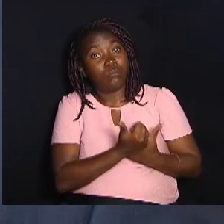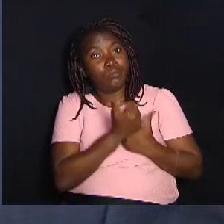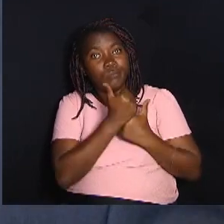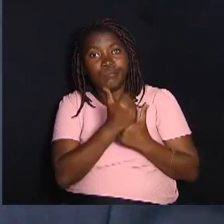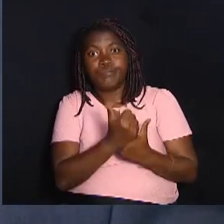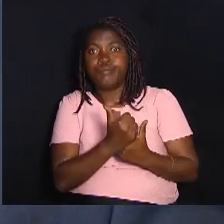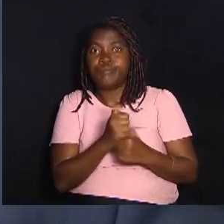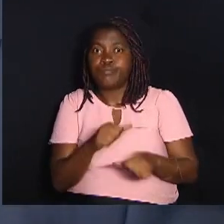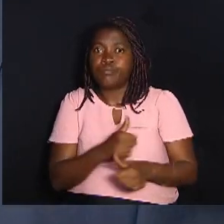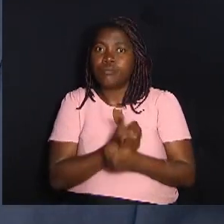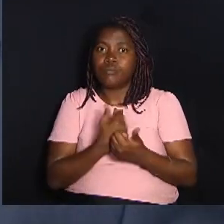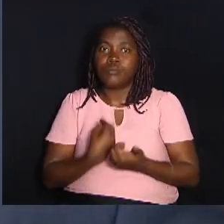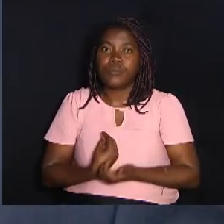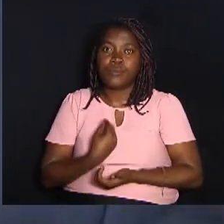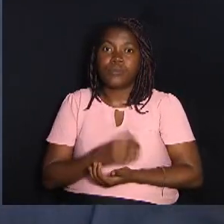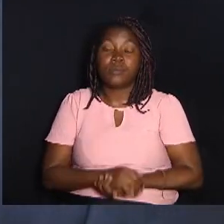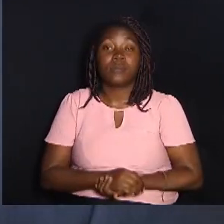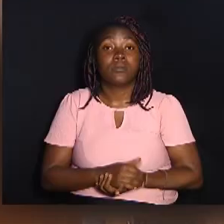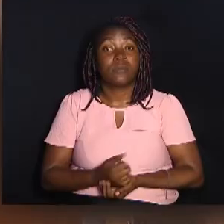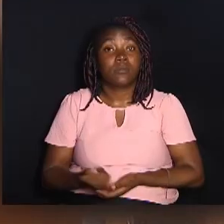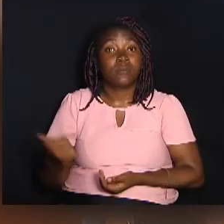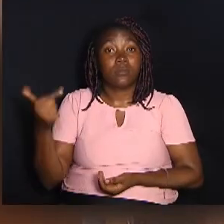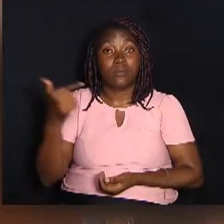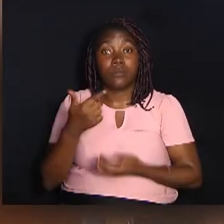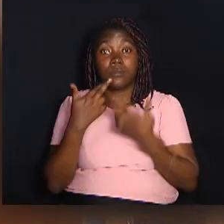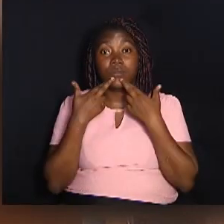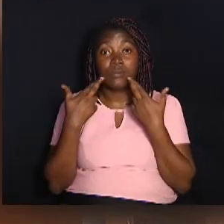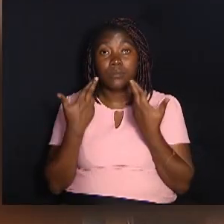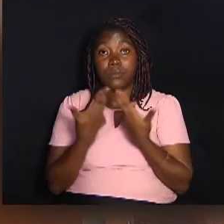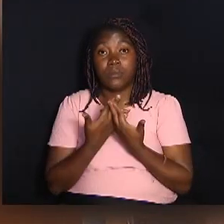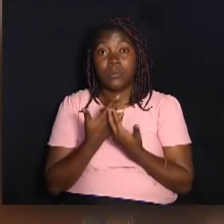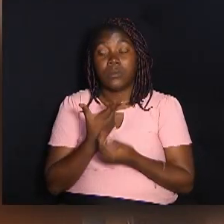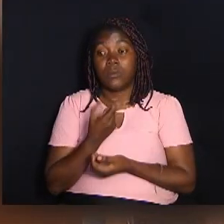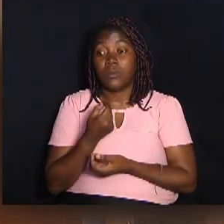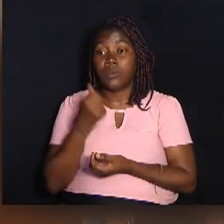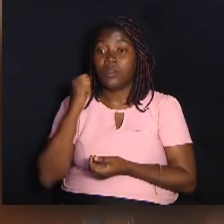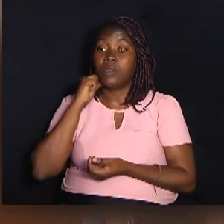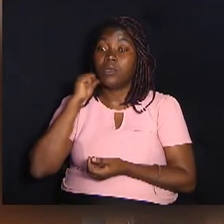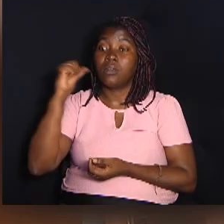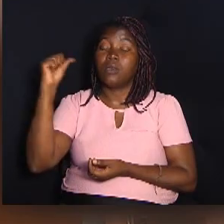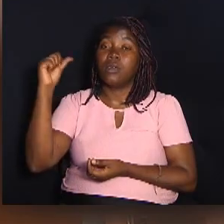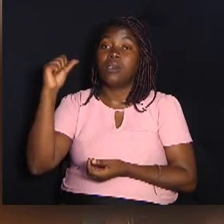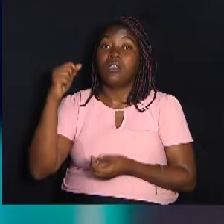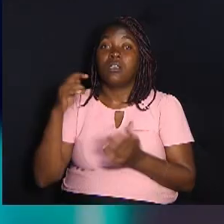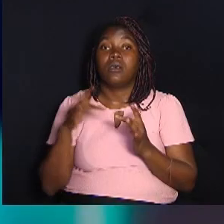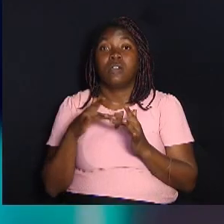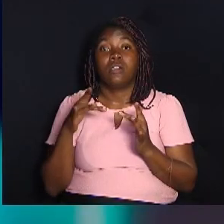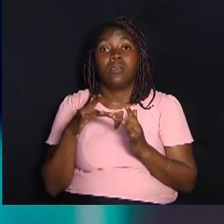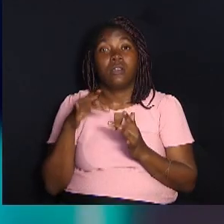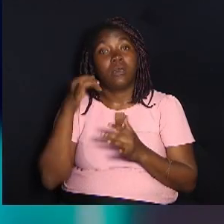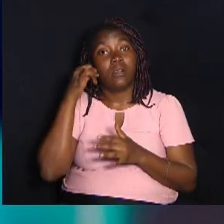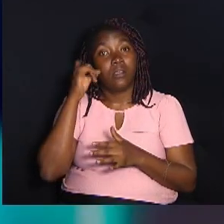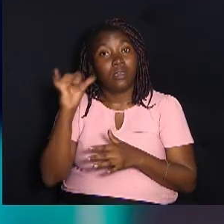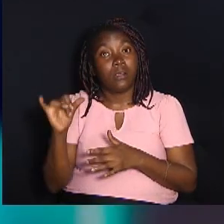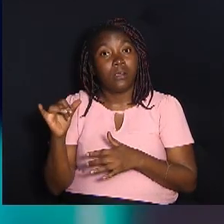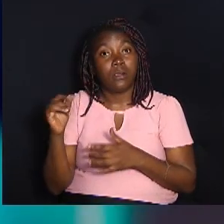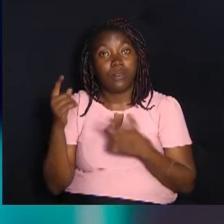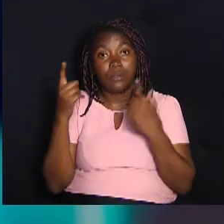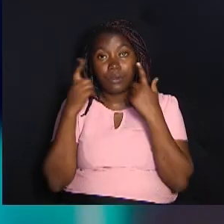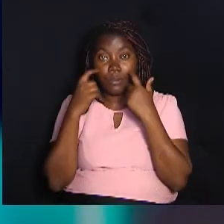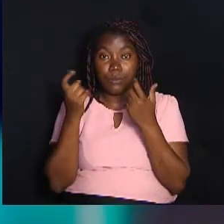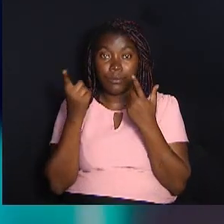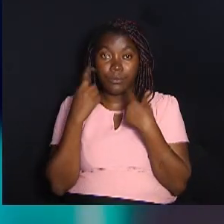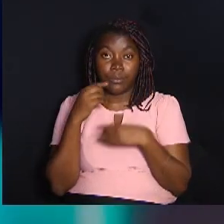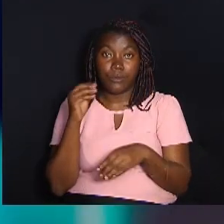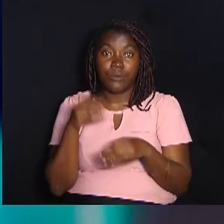necessário para poder sair e poder melhorar a sua vida a segunda reunião aconteceu em 20 de Abril e tratou da prevenção a atentados